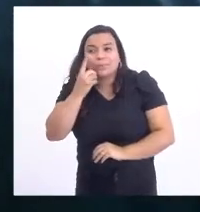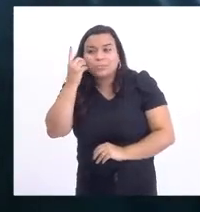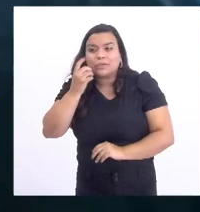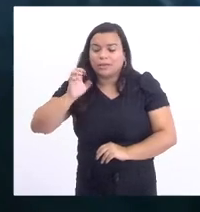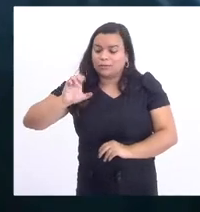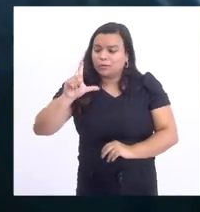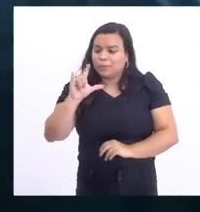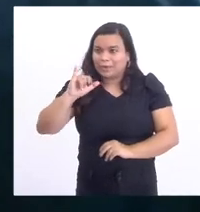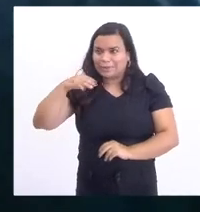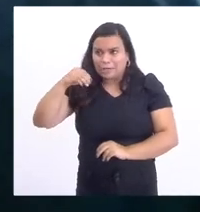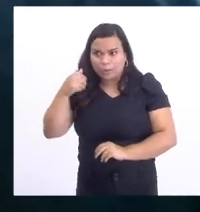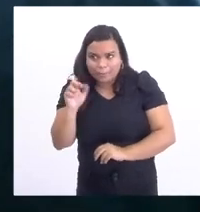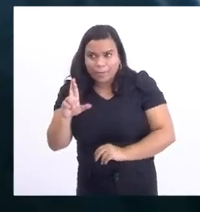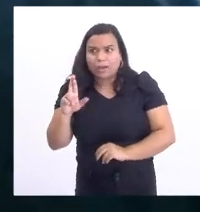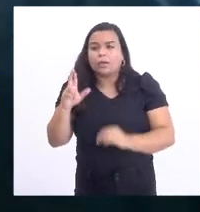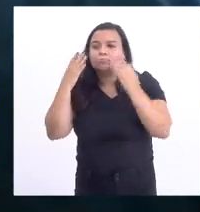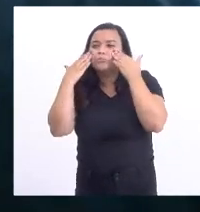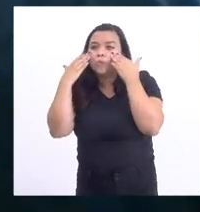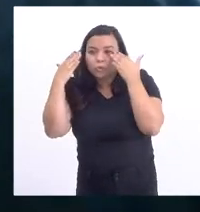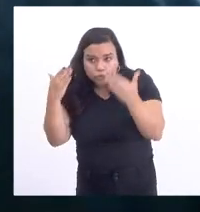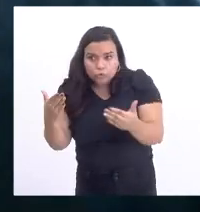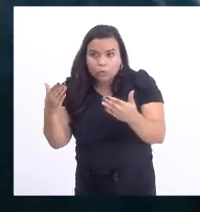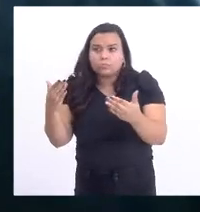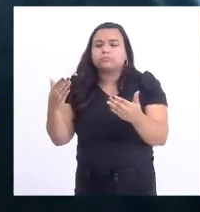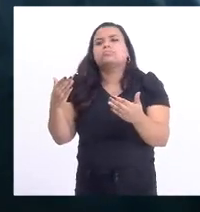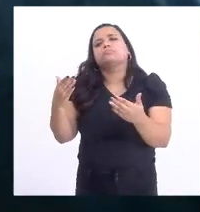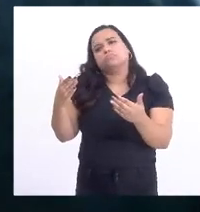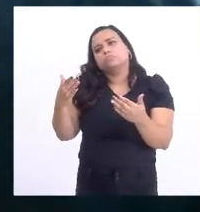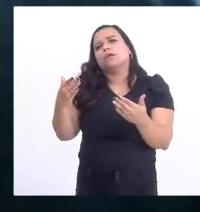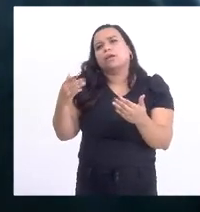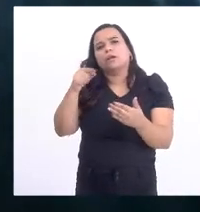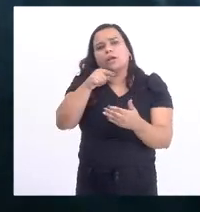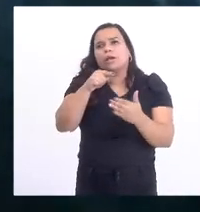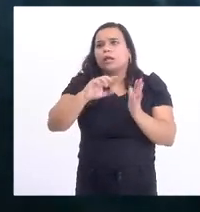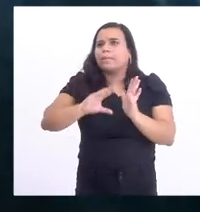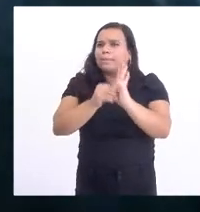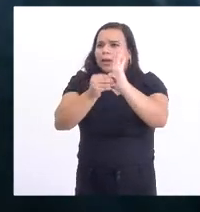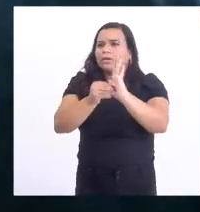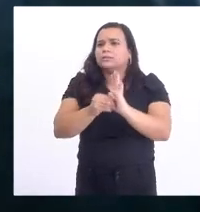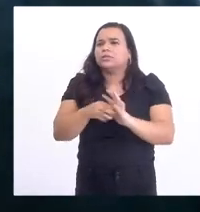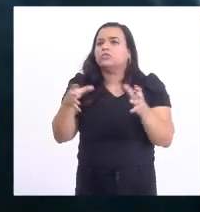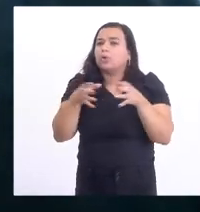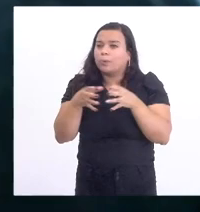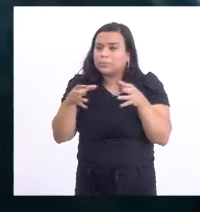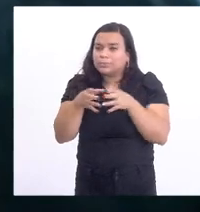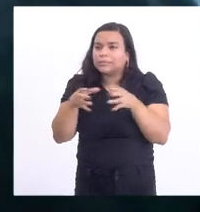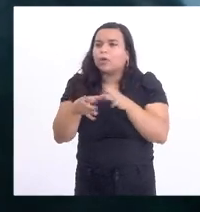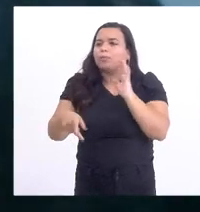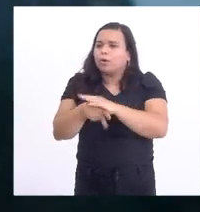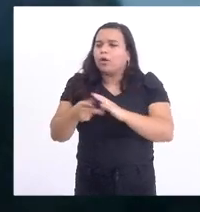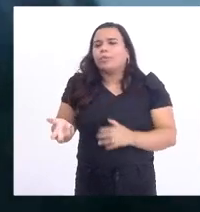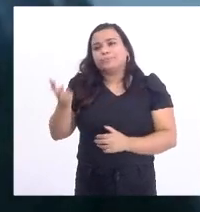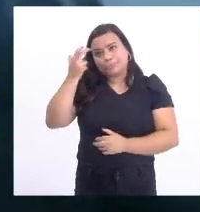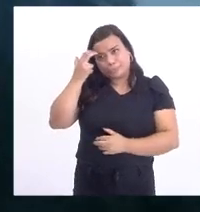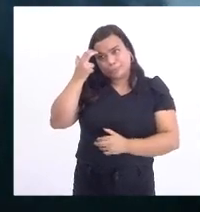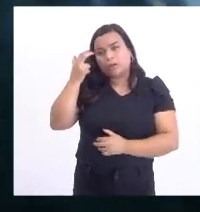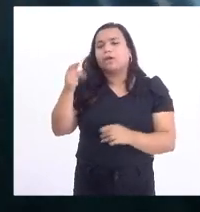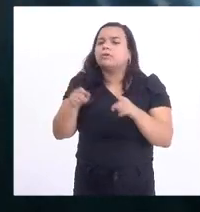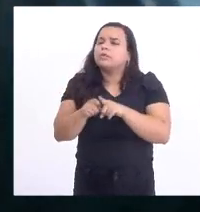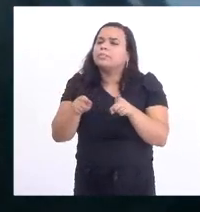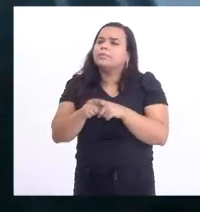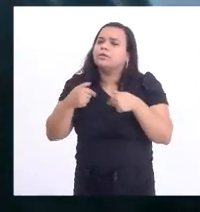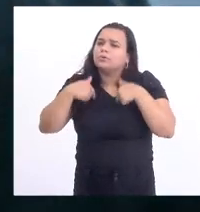Eliomar apresentou uma boa parte dessas emendas na Comissão de Cultura. E eu